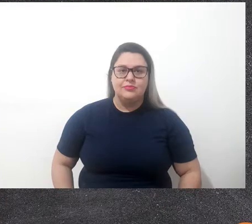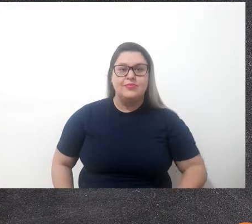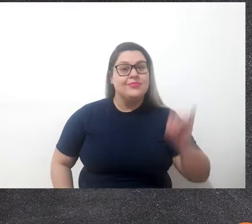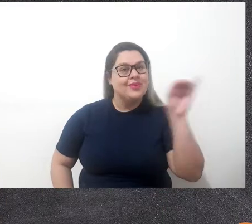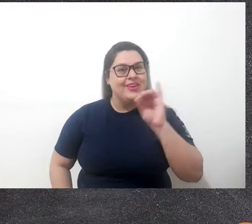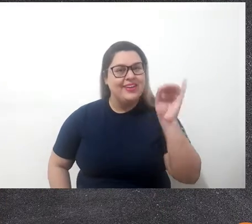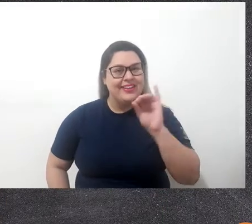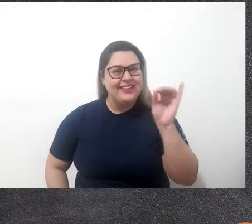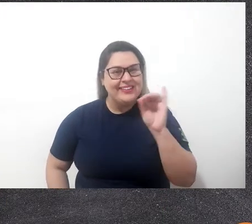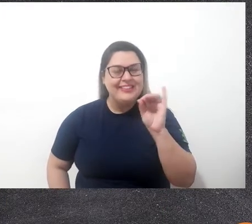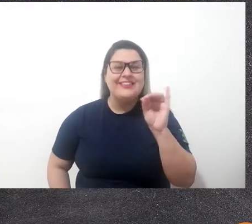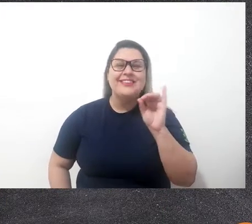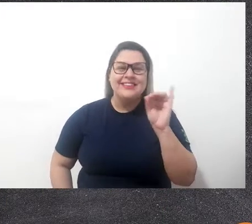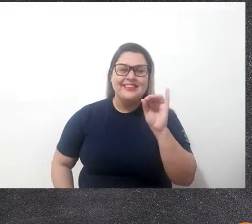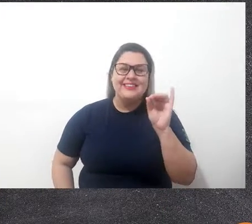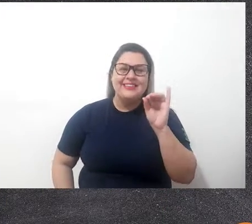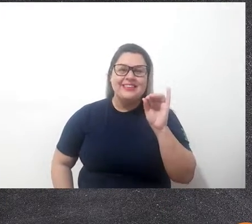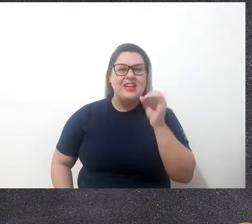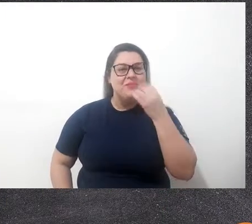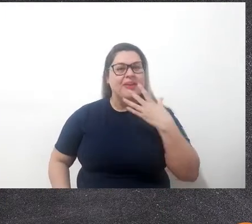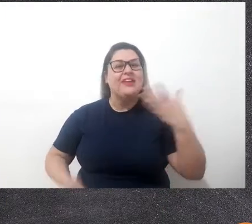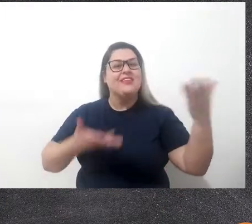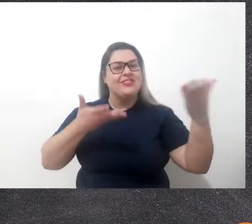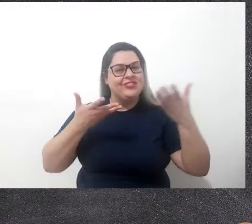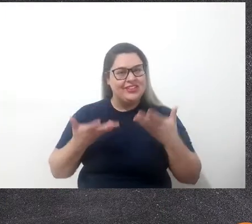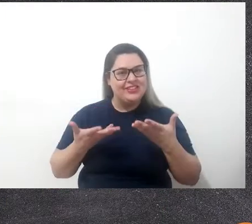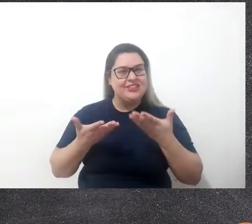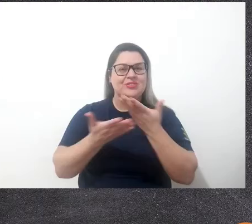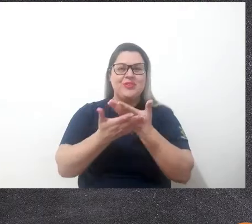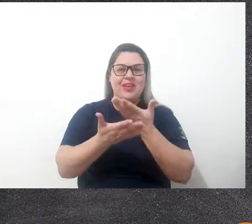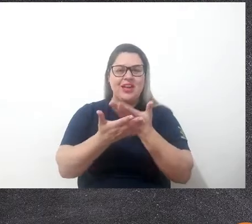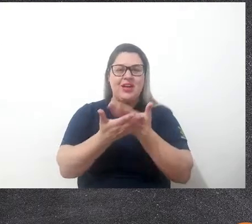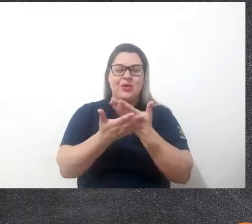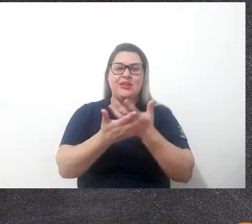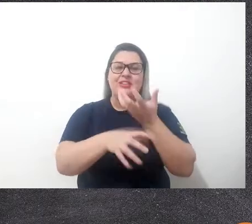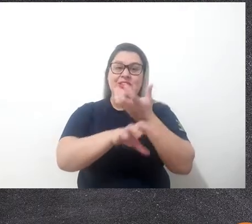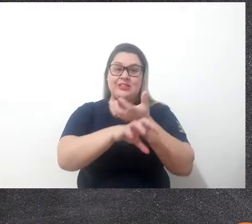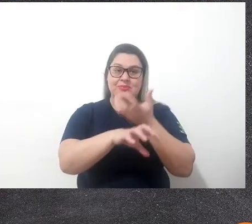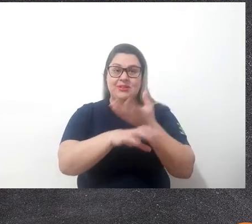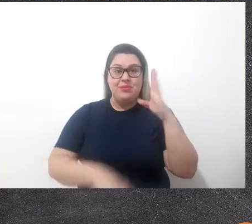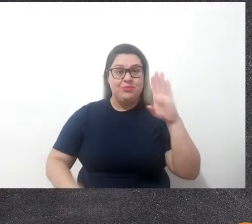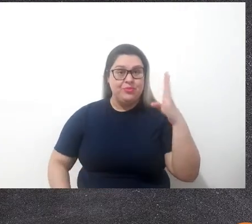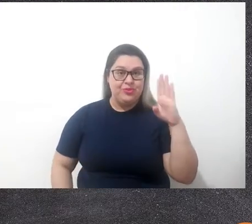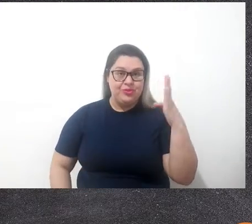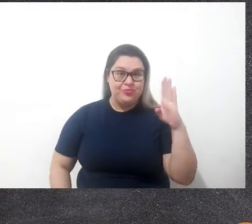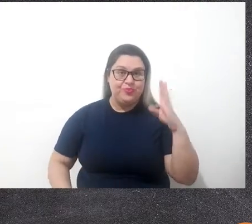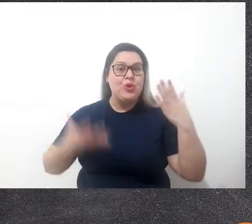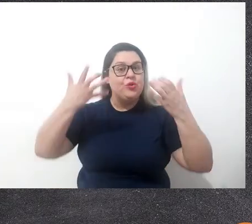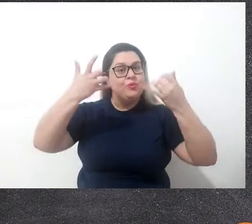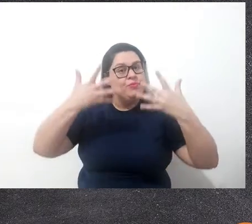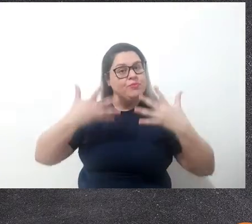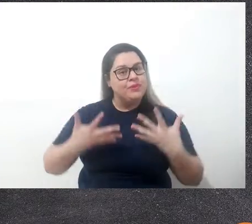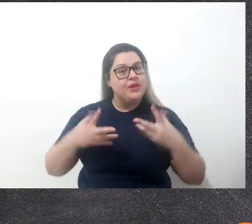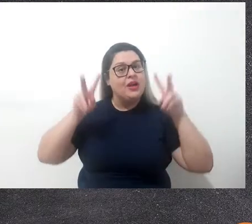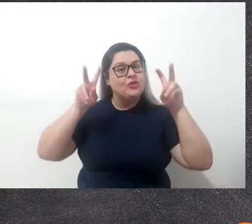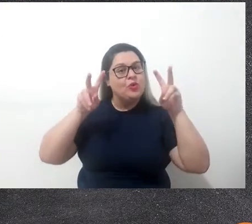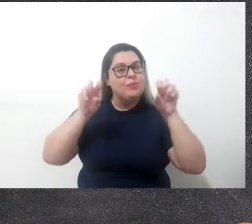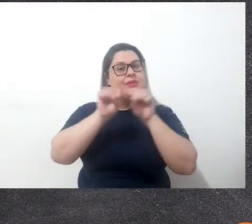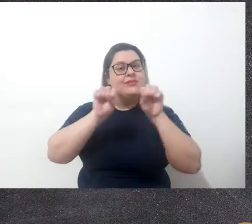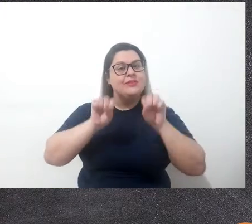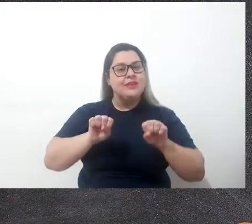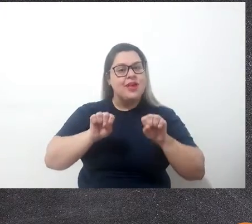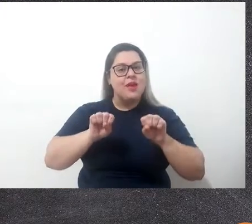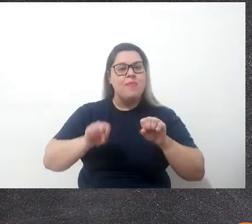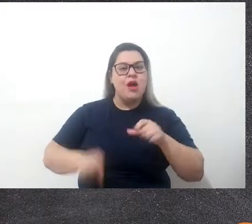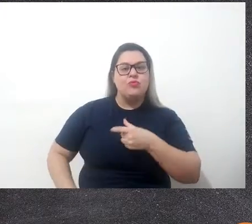Olá, pessoal! Bem-vindos à aula de Biologia e hoje a gente vai falar um pouquinho sobre o sistema